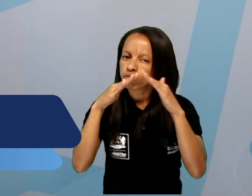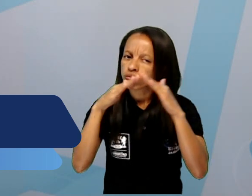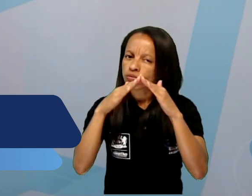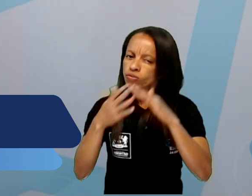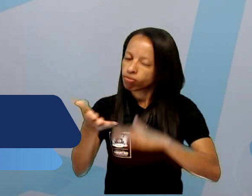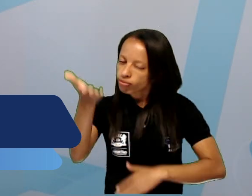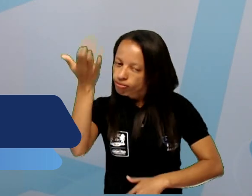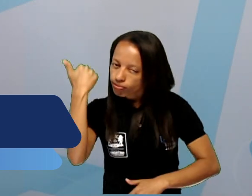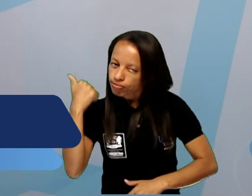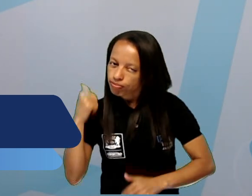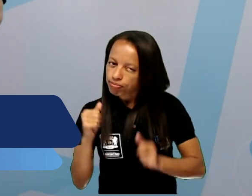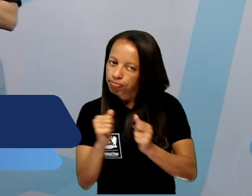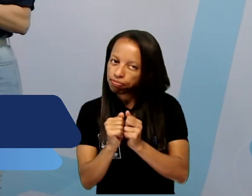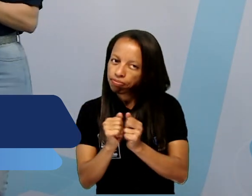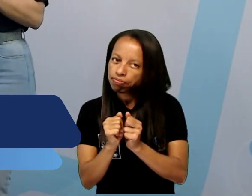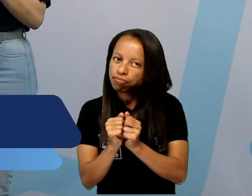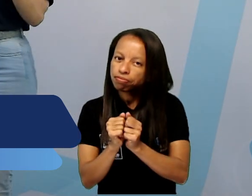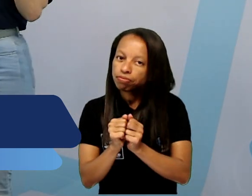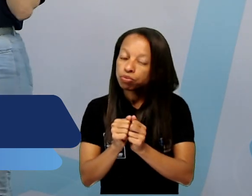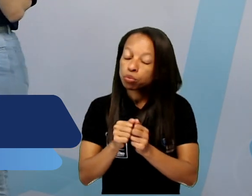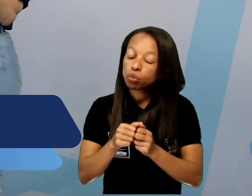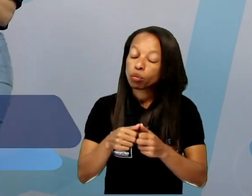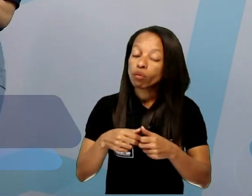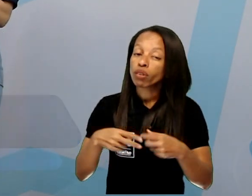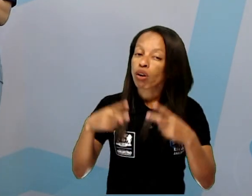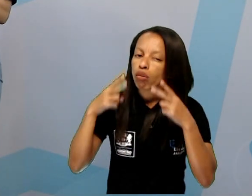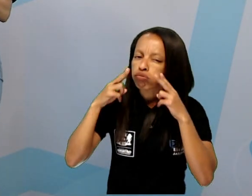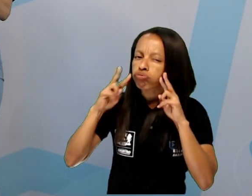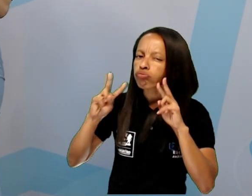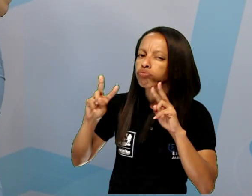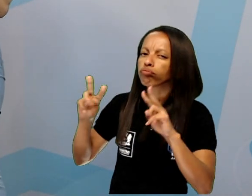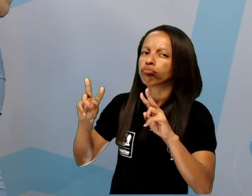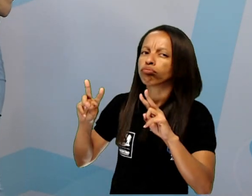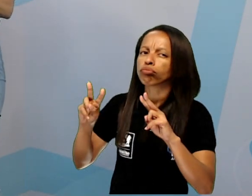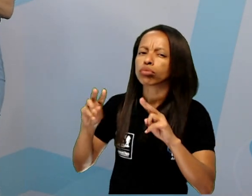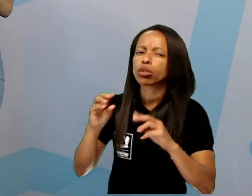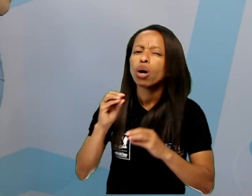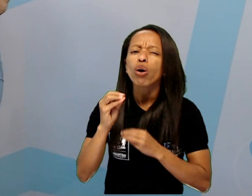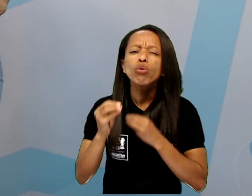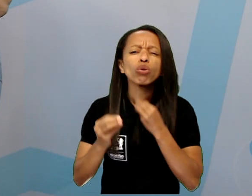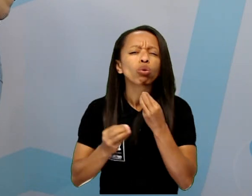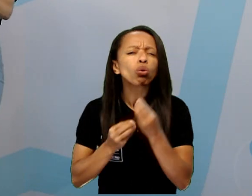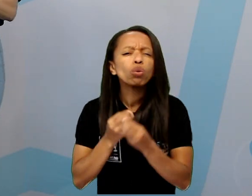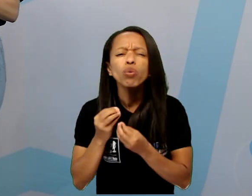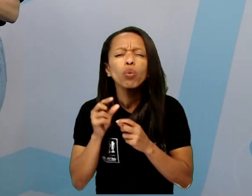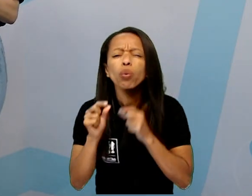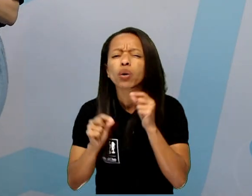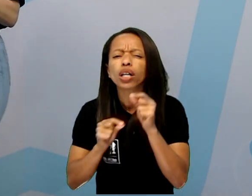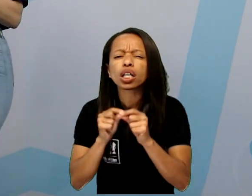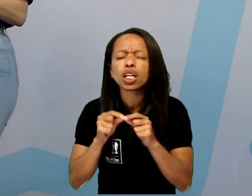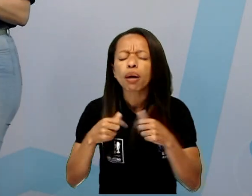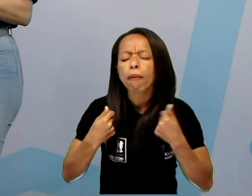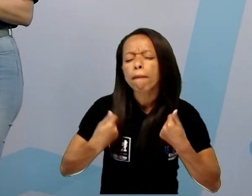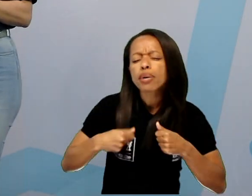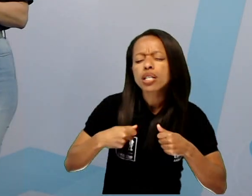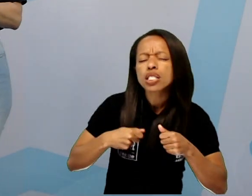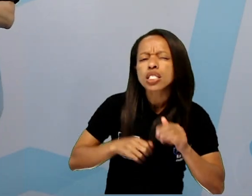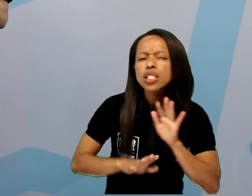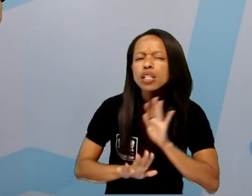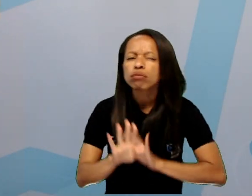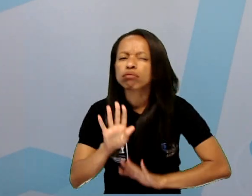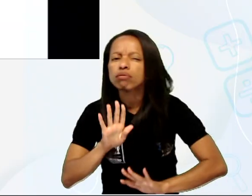lá comigo? Olha só, que medidas nós devemos ter para prevenir os acidentes